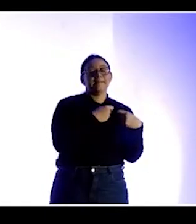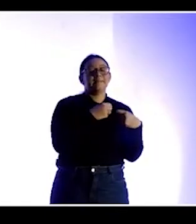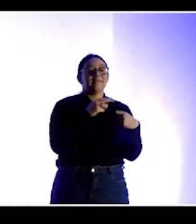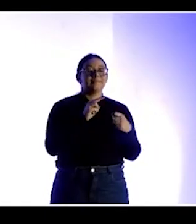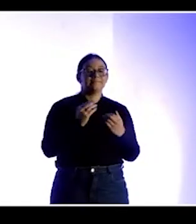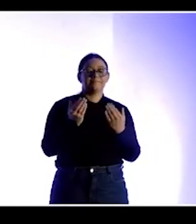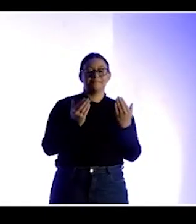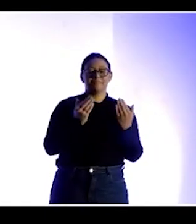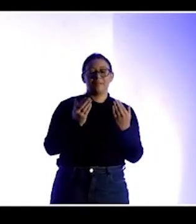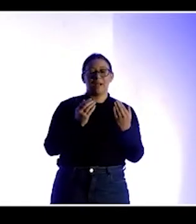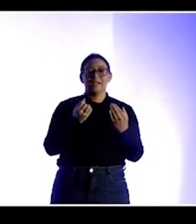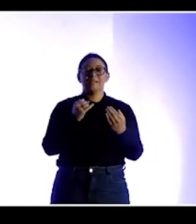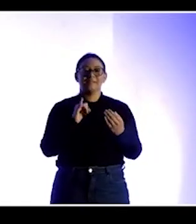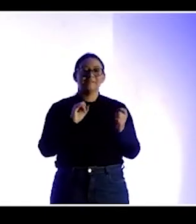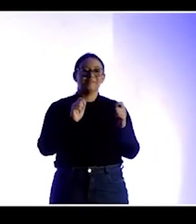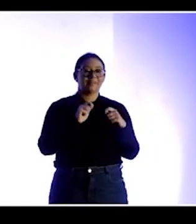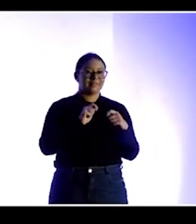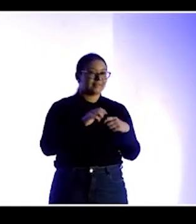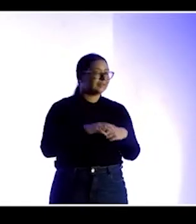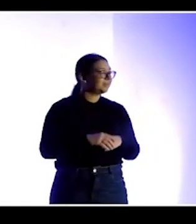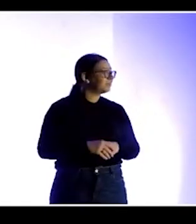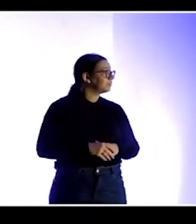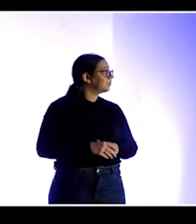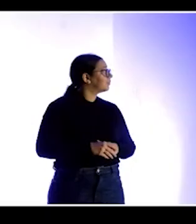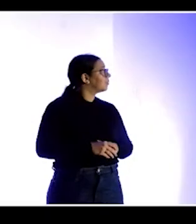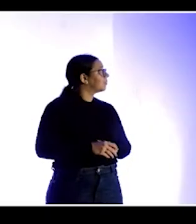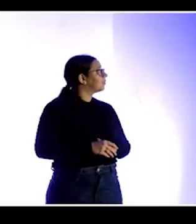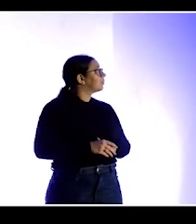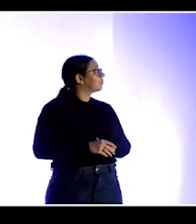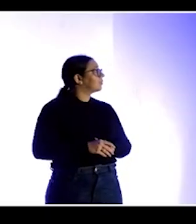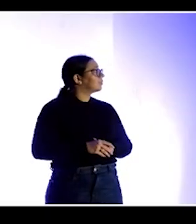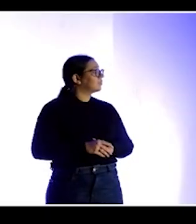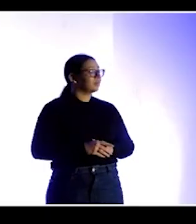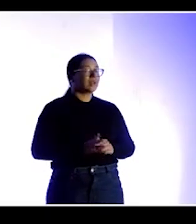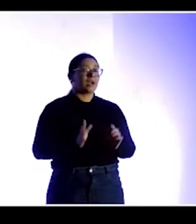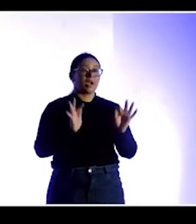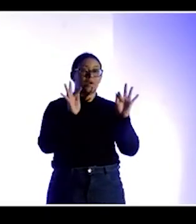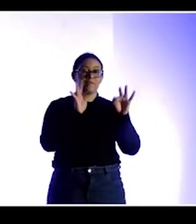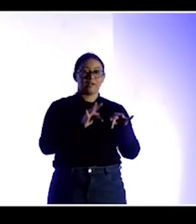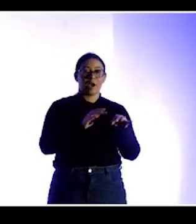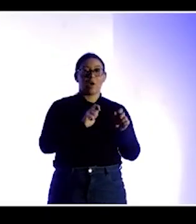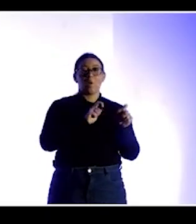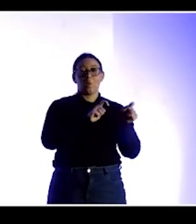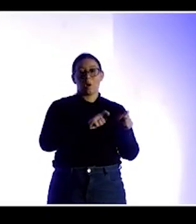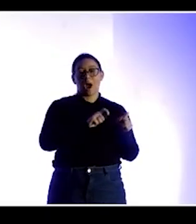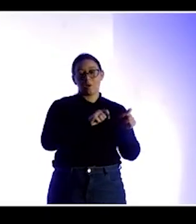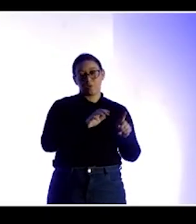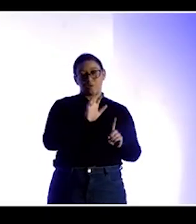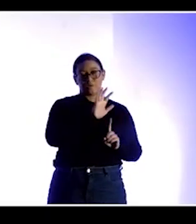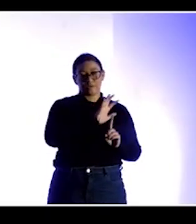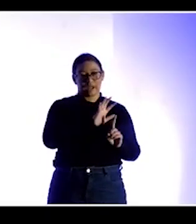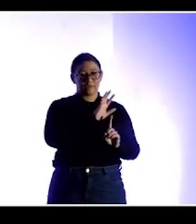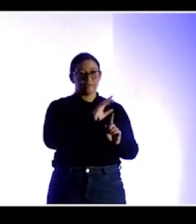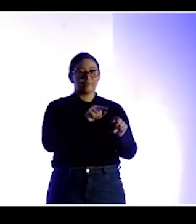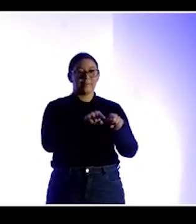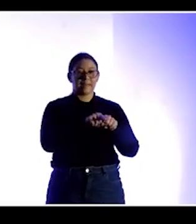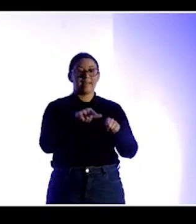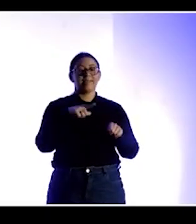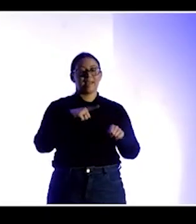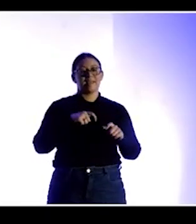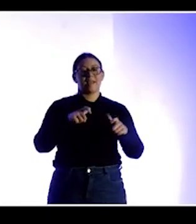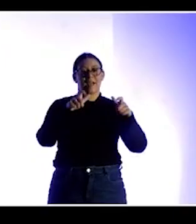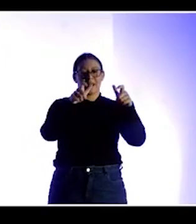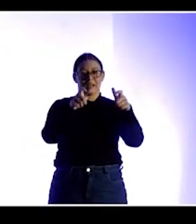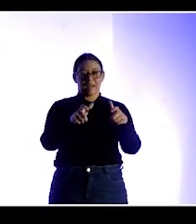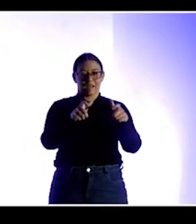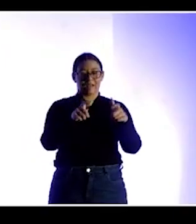todo, para isso acontecer. E, por fim, o agrivoltaico. Então, está aqui de novo o nosso laboratório, nesse prédio,